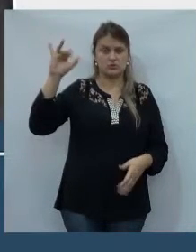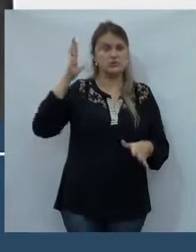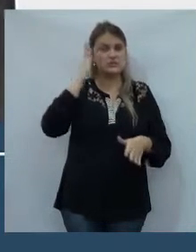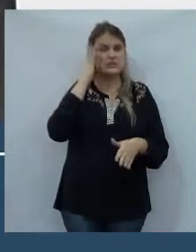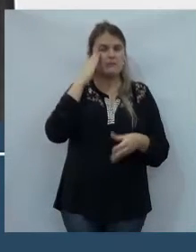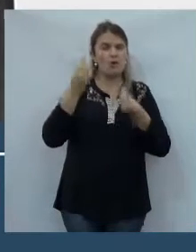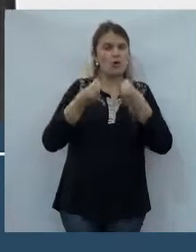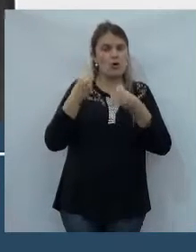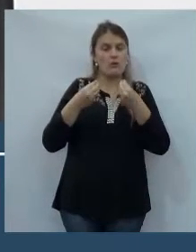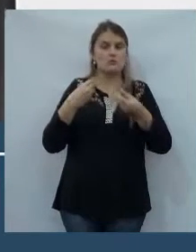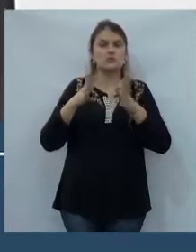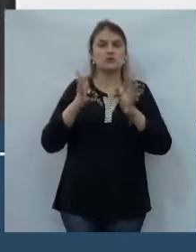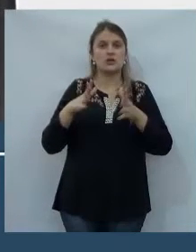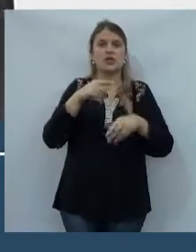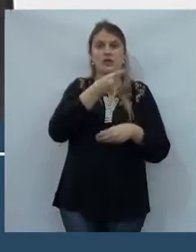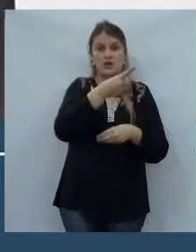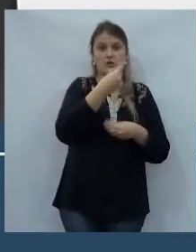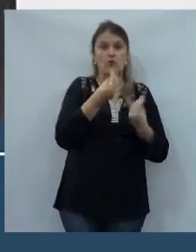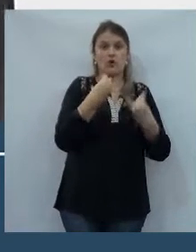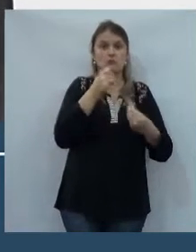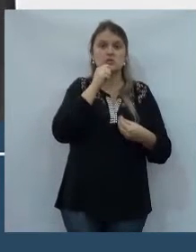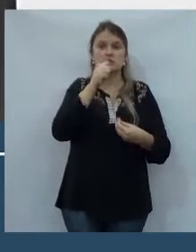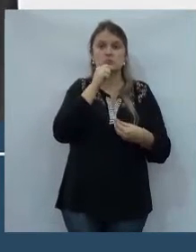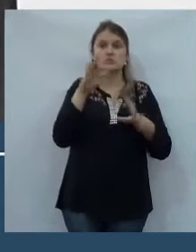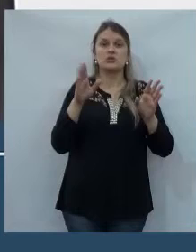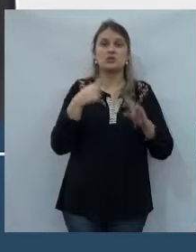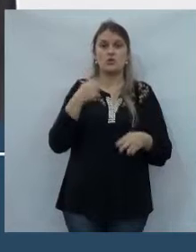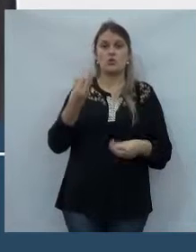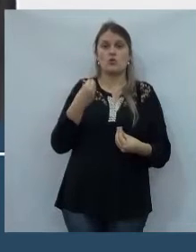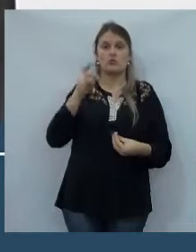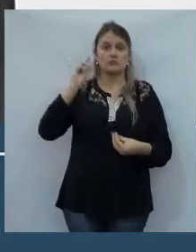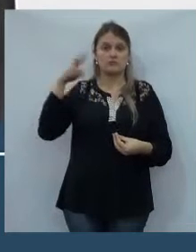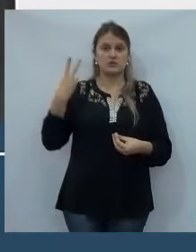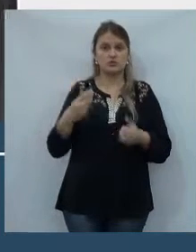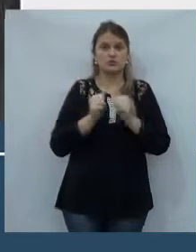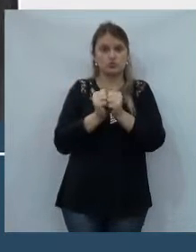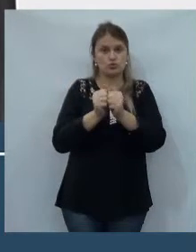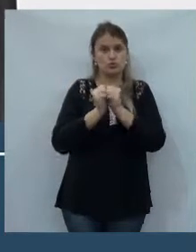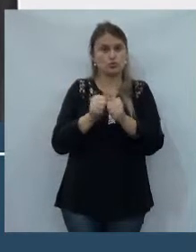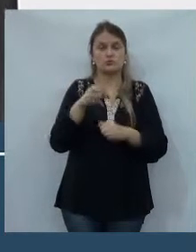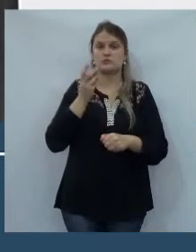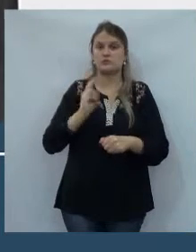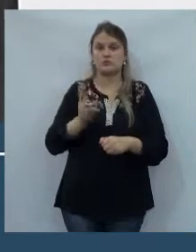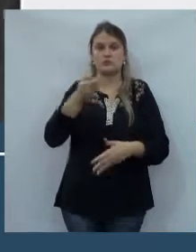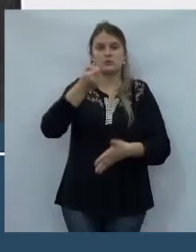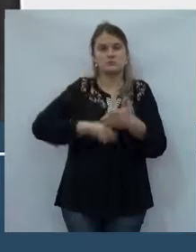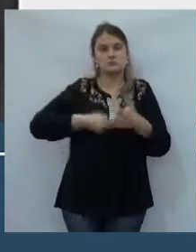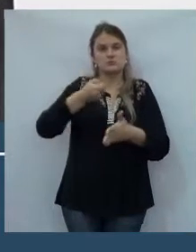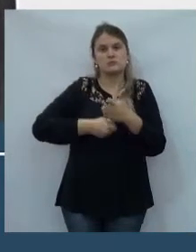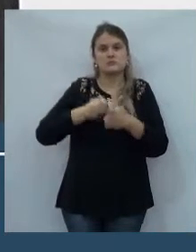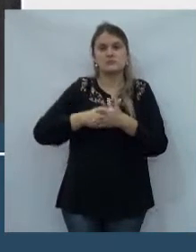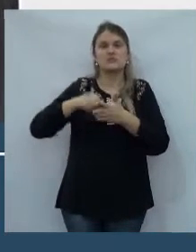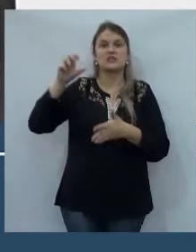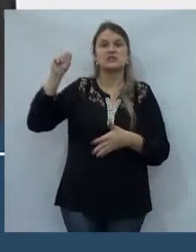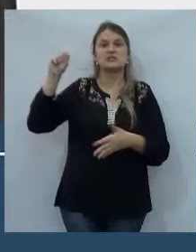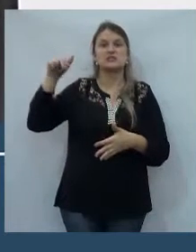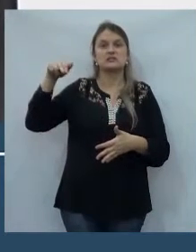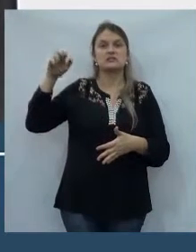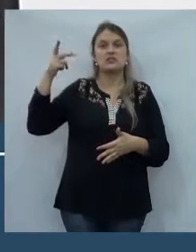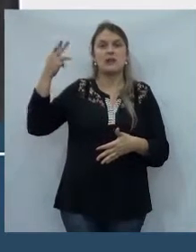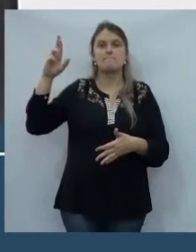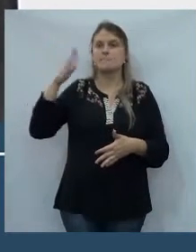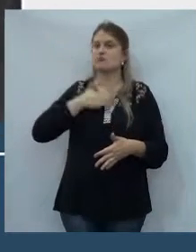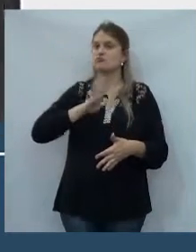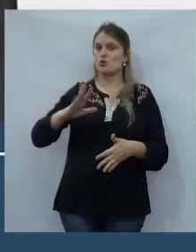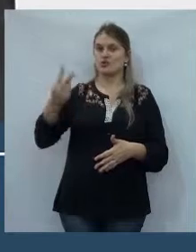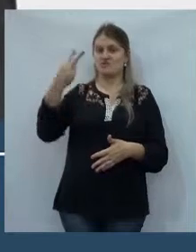Ele como repórter e eu aqui como vereador. Eu fui o vereador mais combativo, tanto que a Sanepar não gostava nem de me ver lá na Sanepar. Mas não